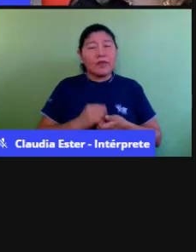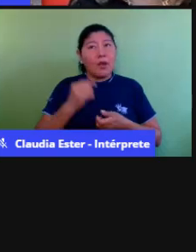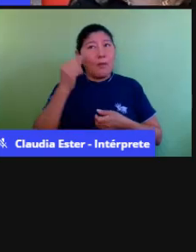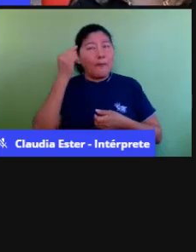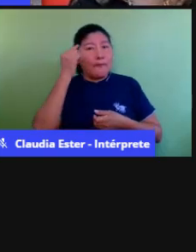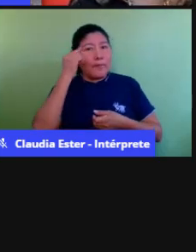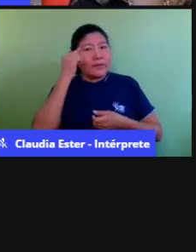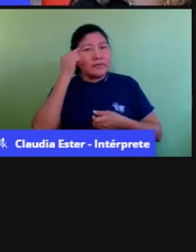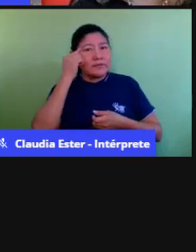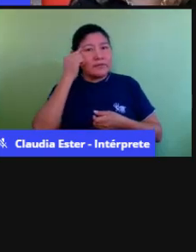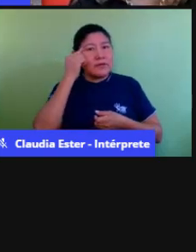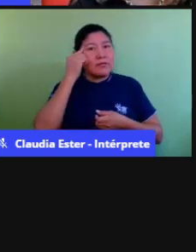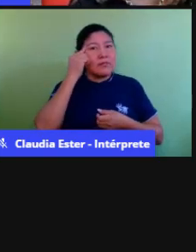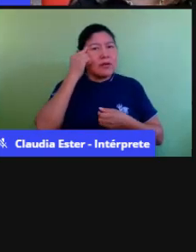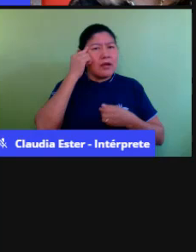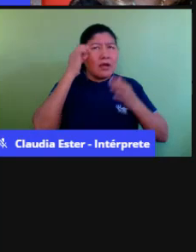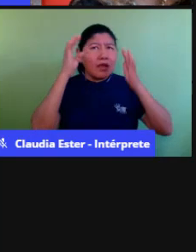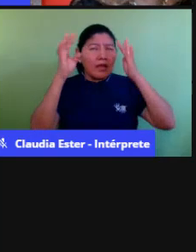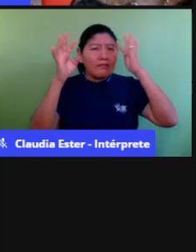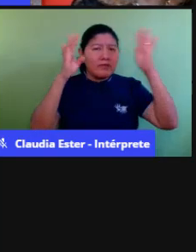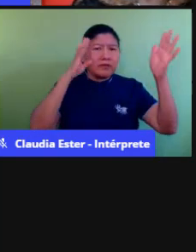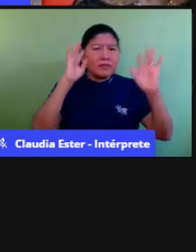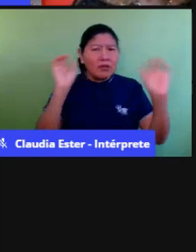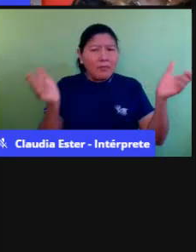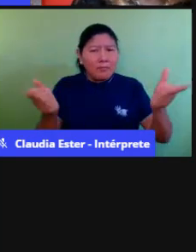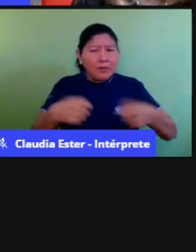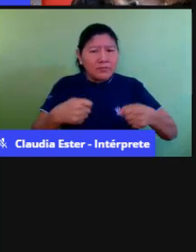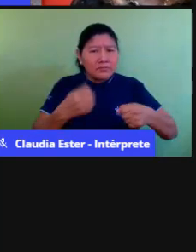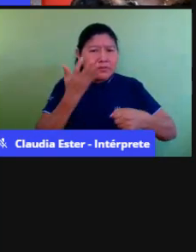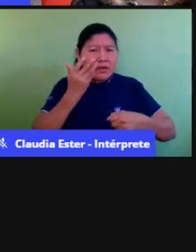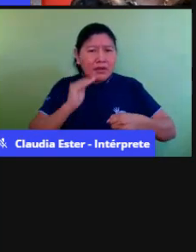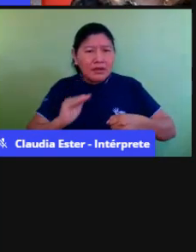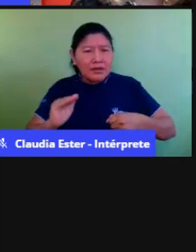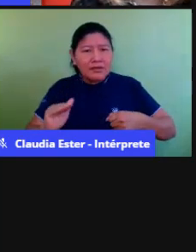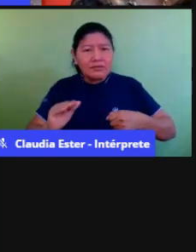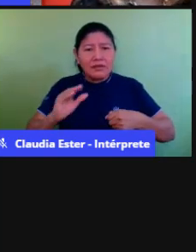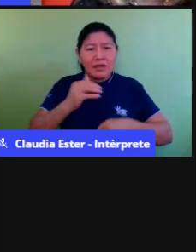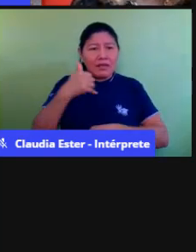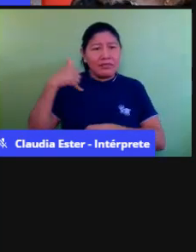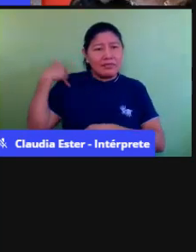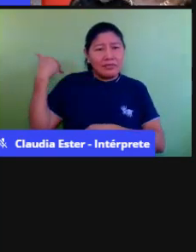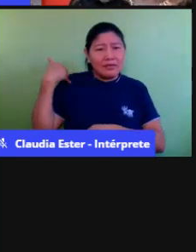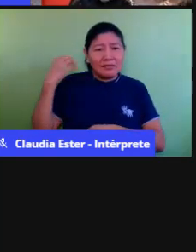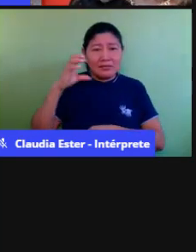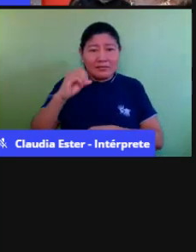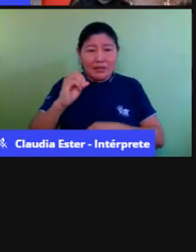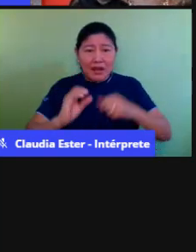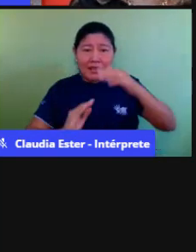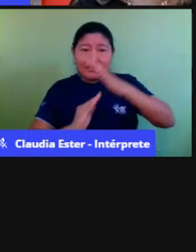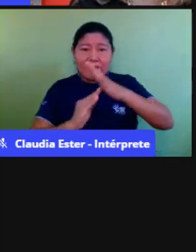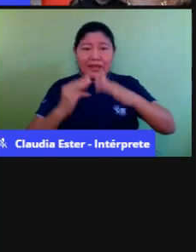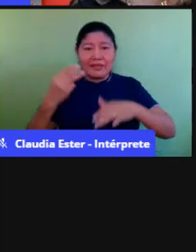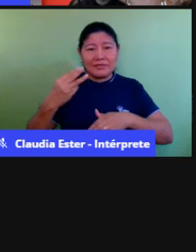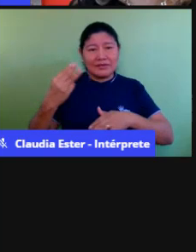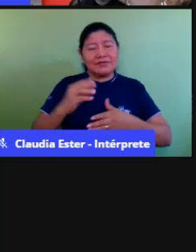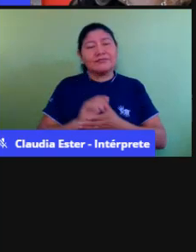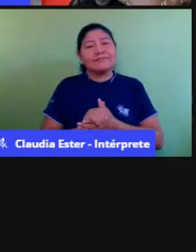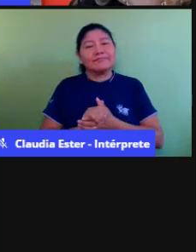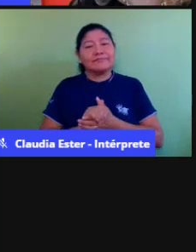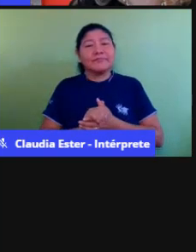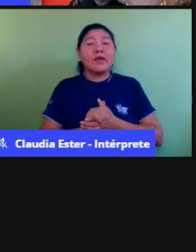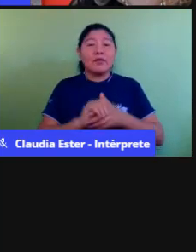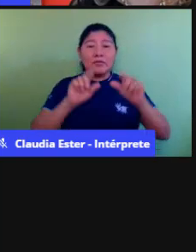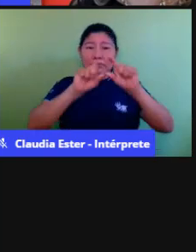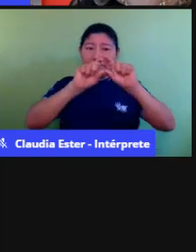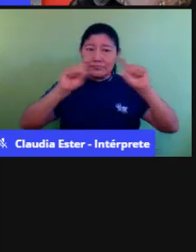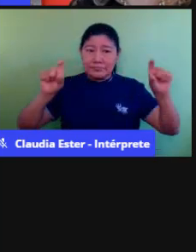Reflexões e possibilidades com criança de 0 a 3. O professor precisa oferecer